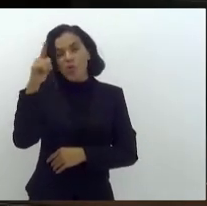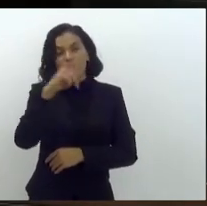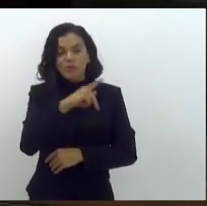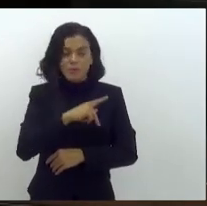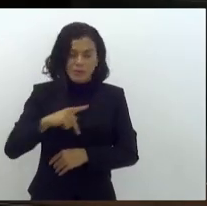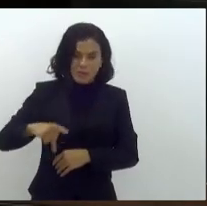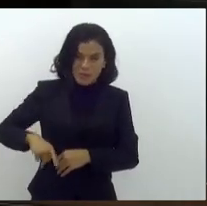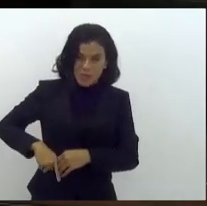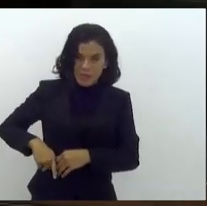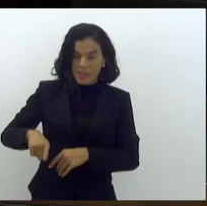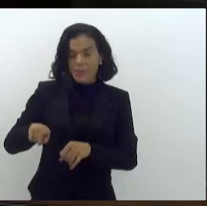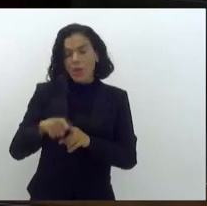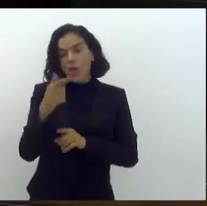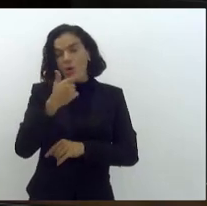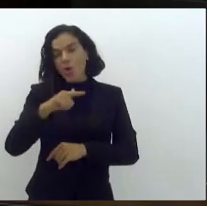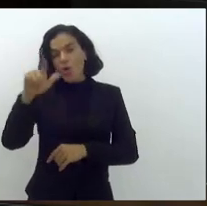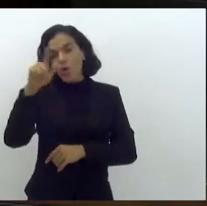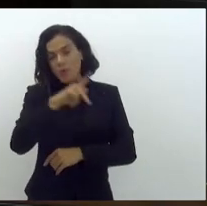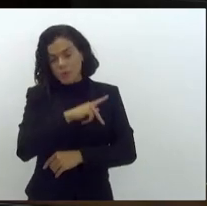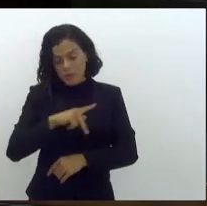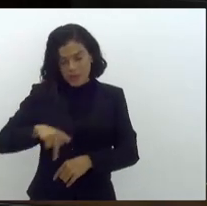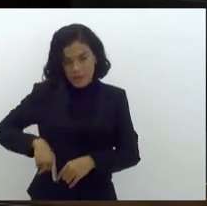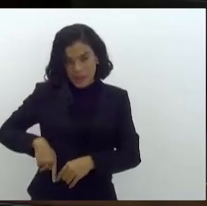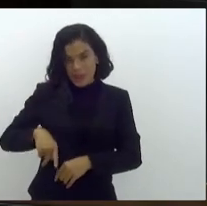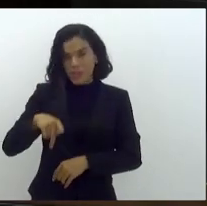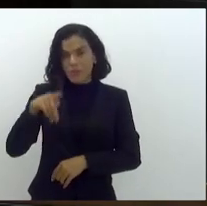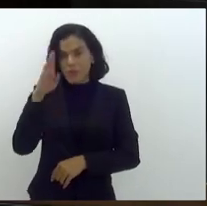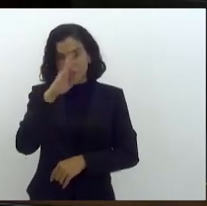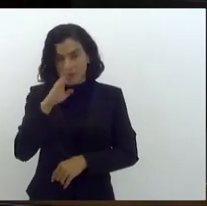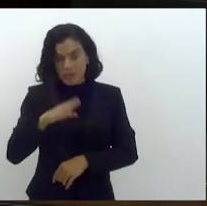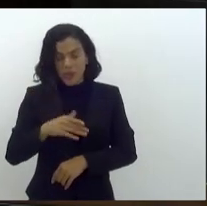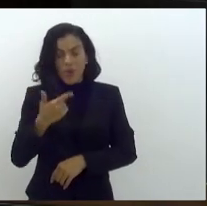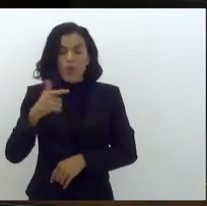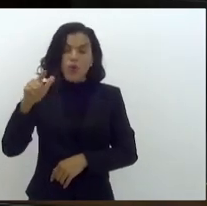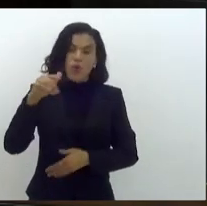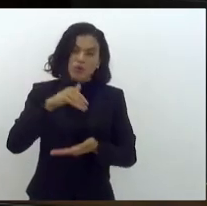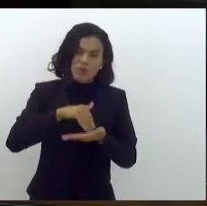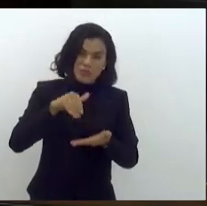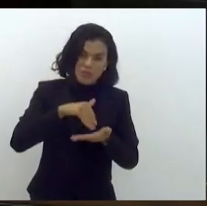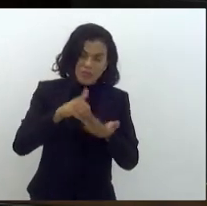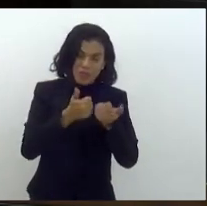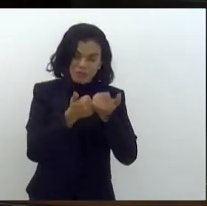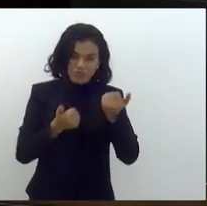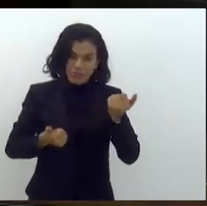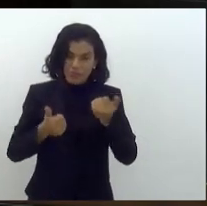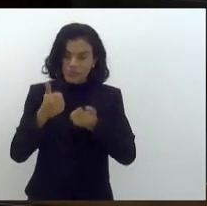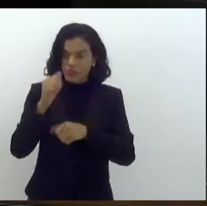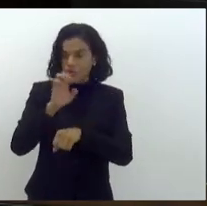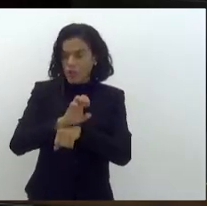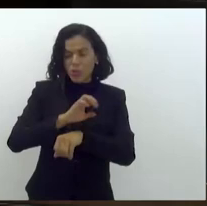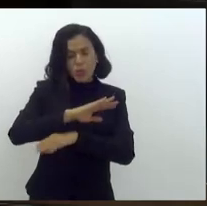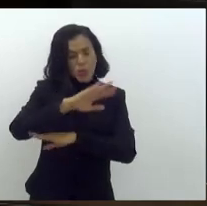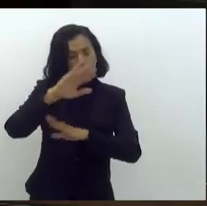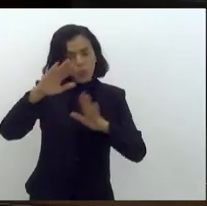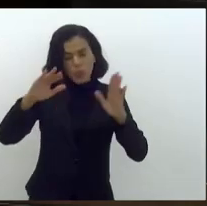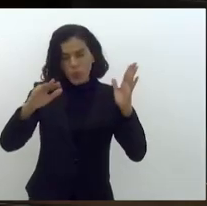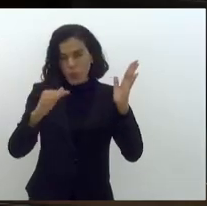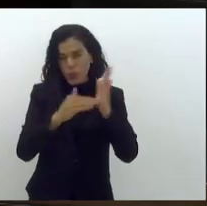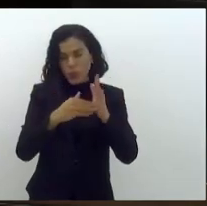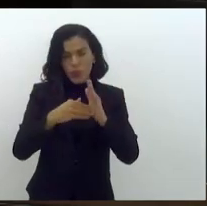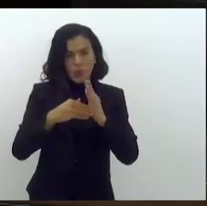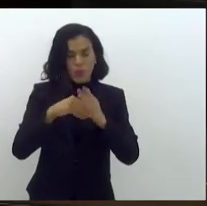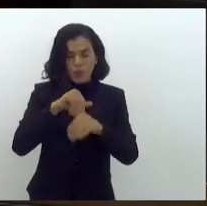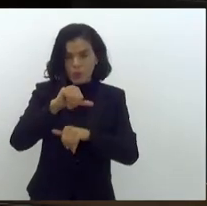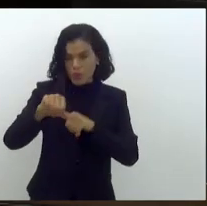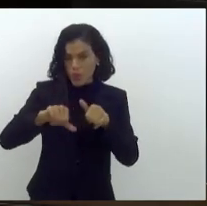outro Presidente da República outros governadores do Estado outro secretários do Estado tudo mudou então o mínimo